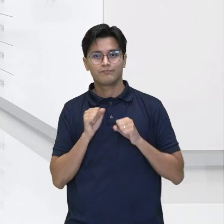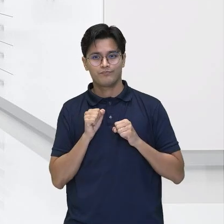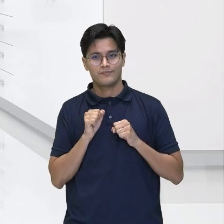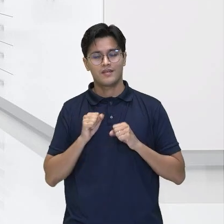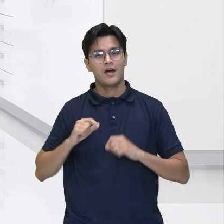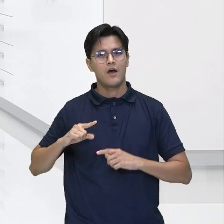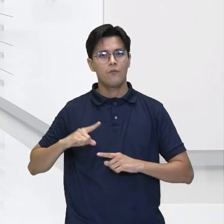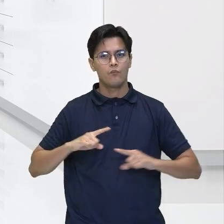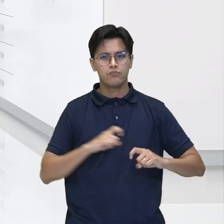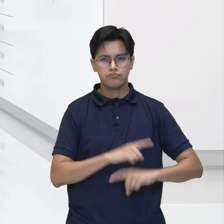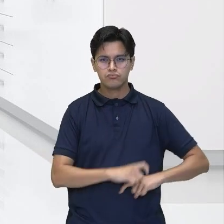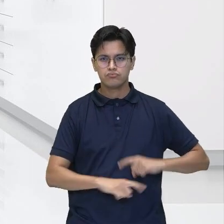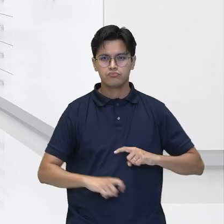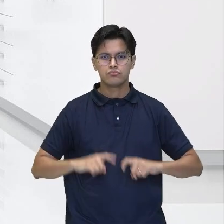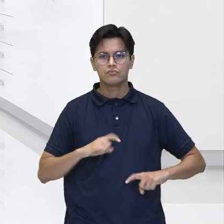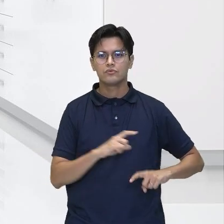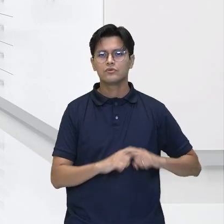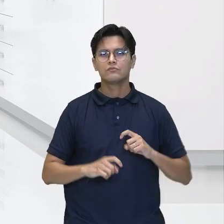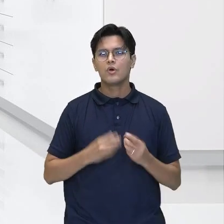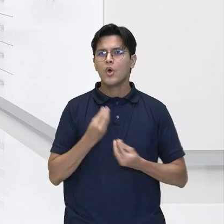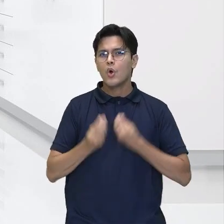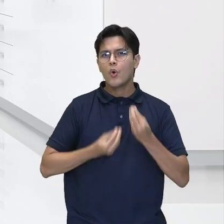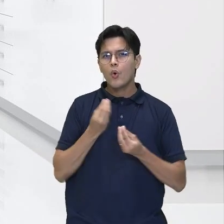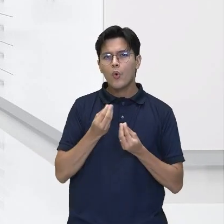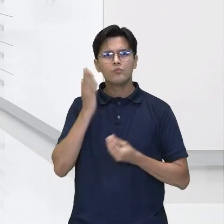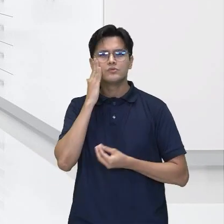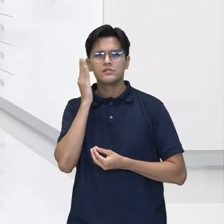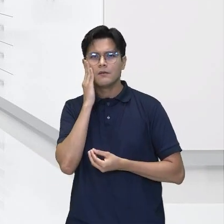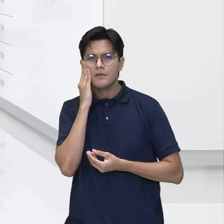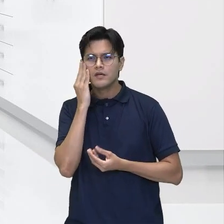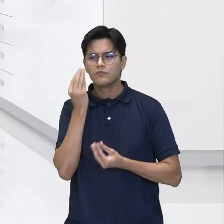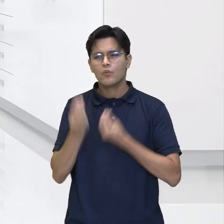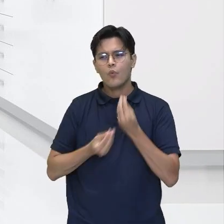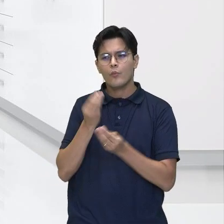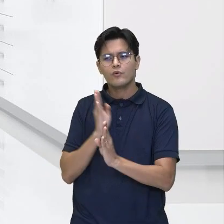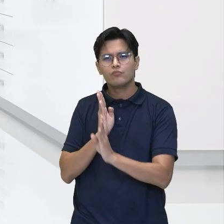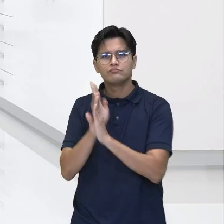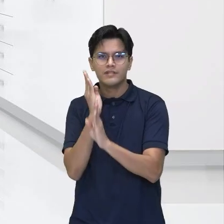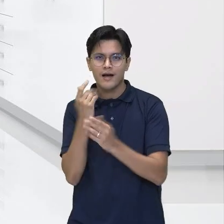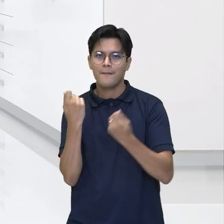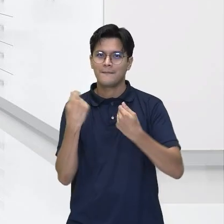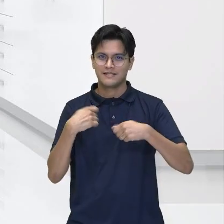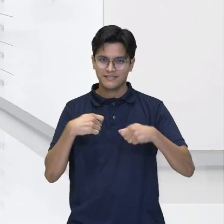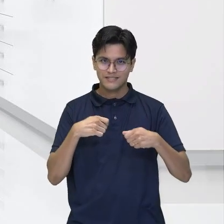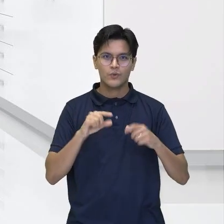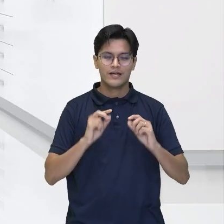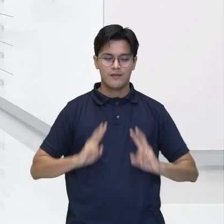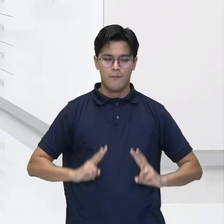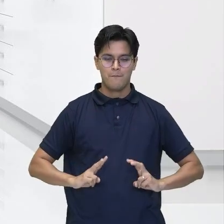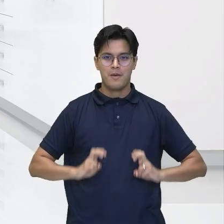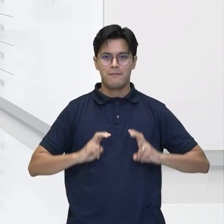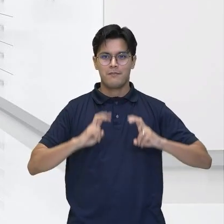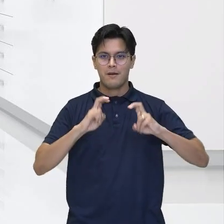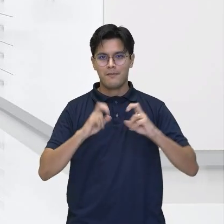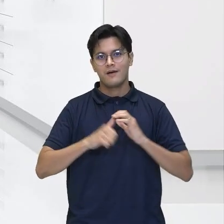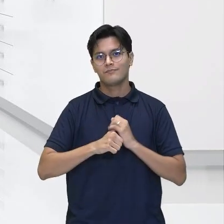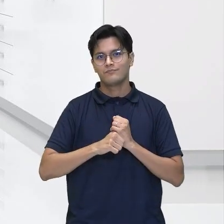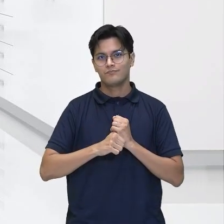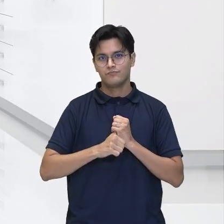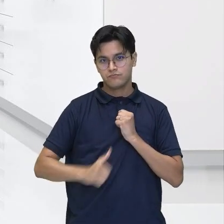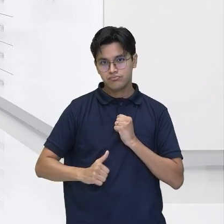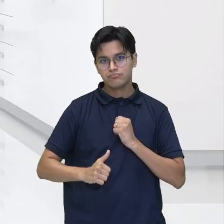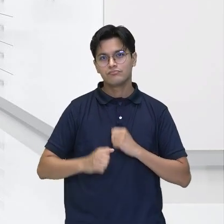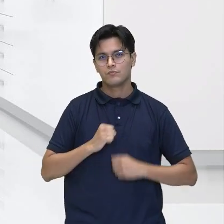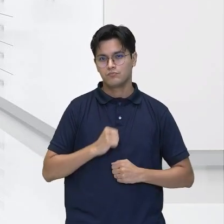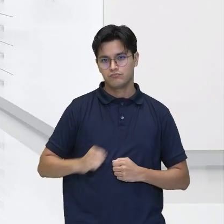são identificados lá nos exames de fezes, que são feitos lá no laboratório. É preciso ir